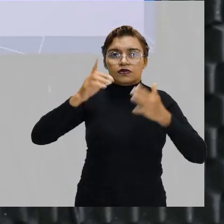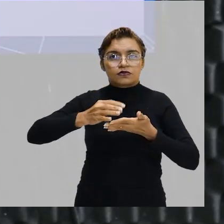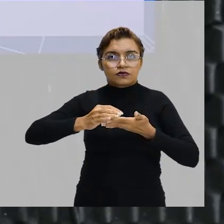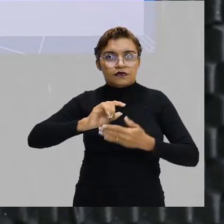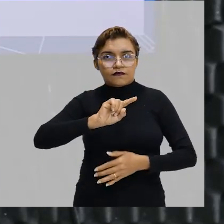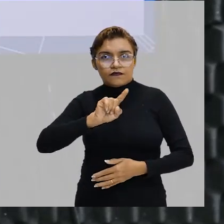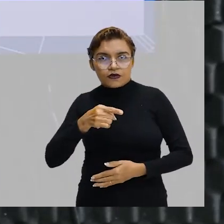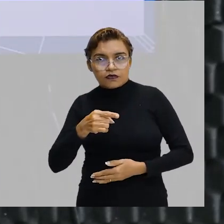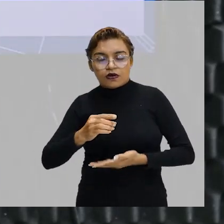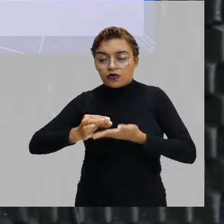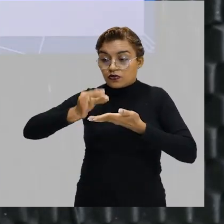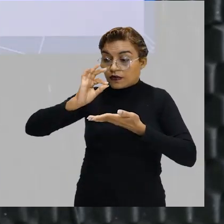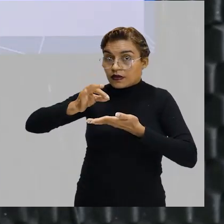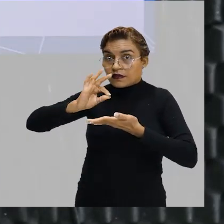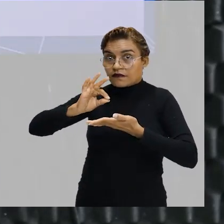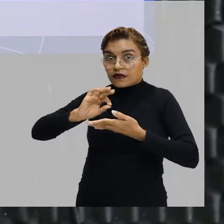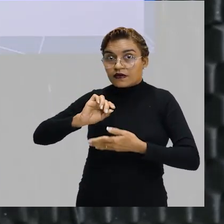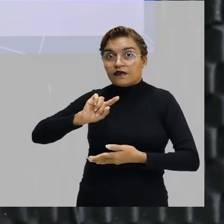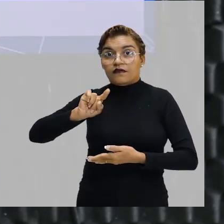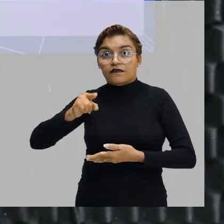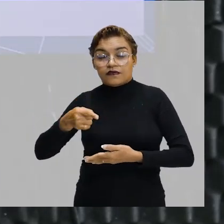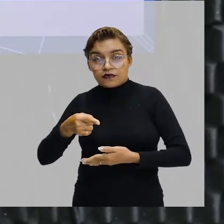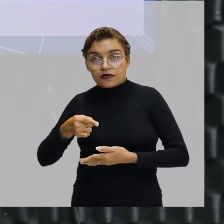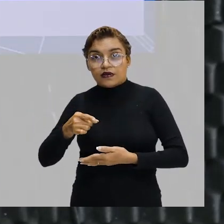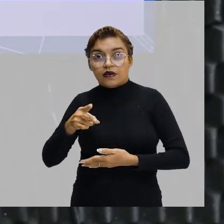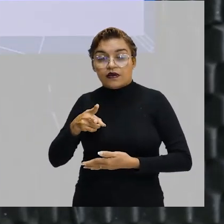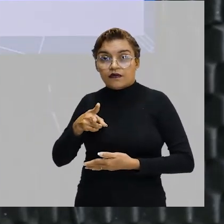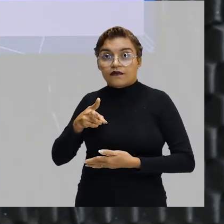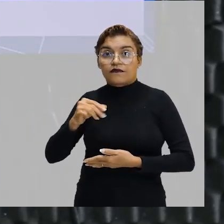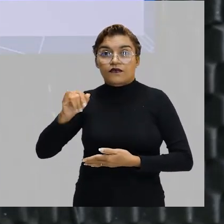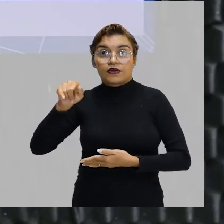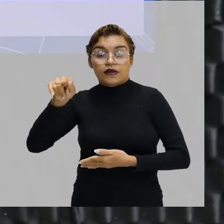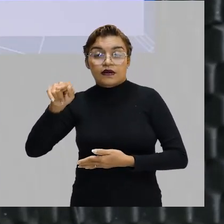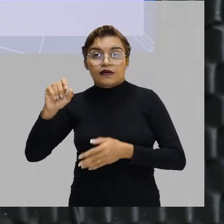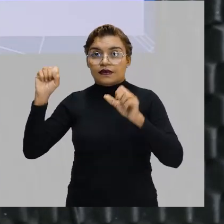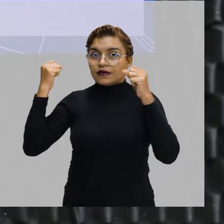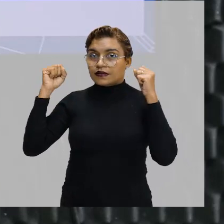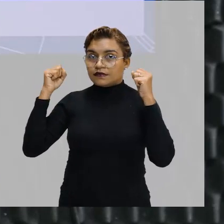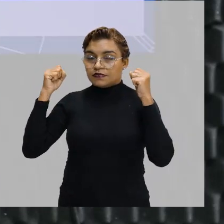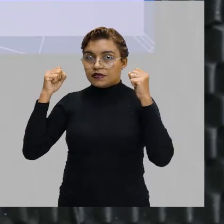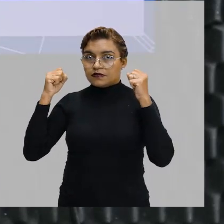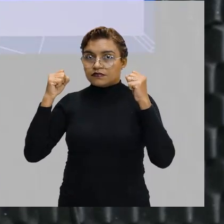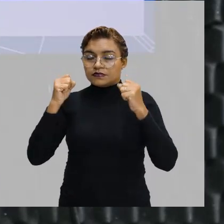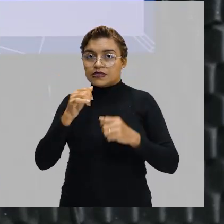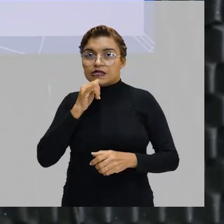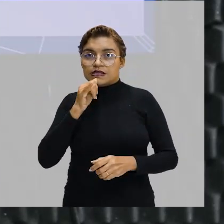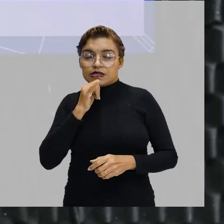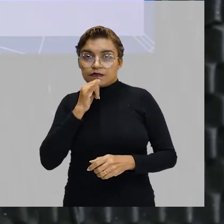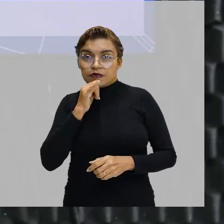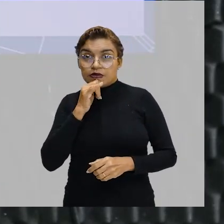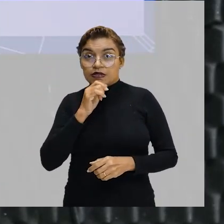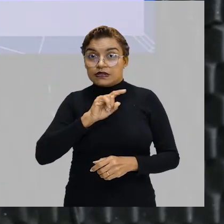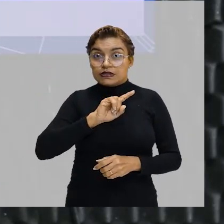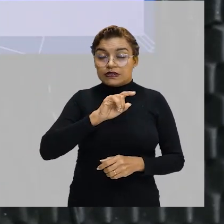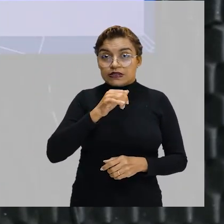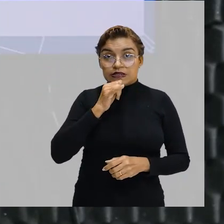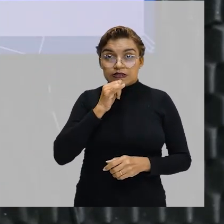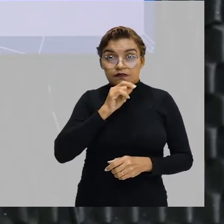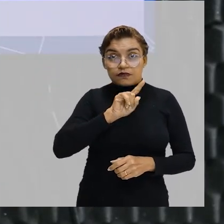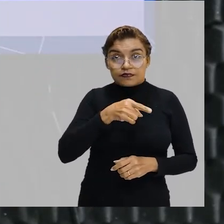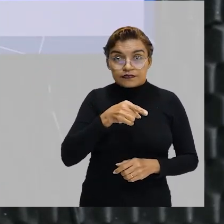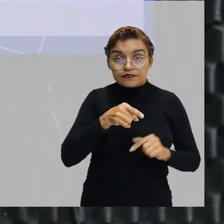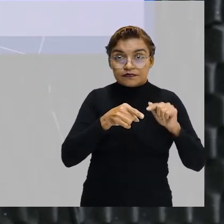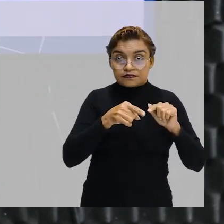tomei café e fui à academia. Quando eu digo ir, eu estou juntando com uma conjunção. Mas quando eu digo acordei, vírgula,